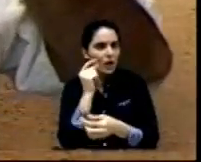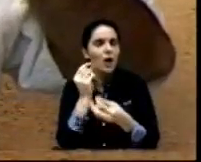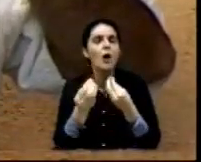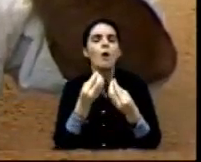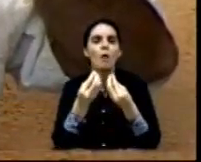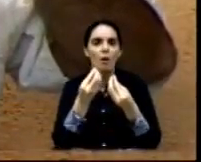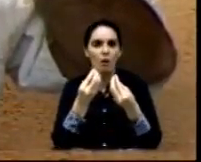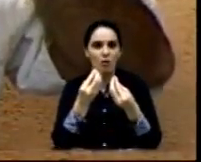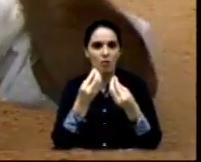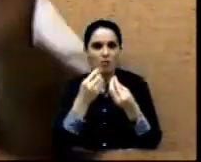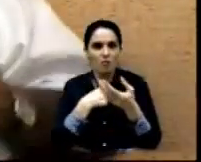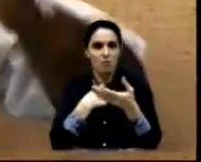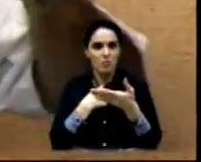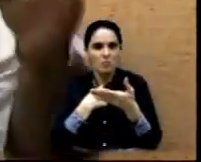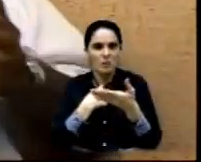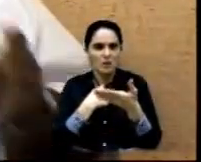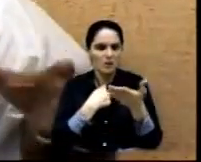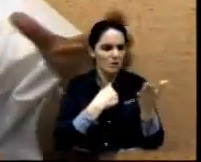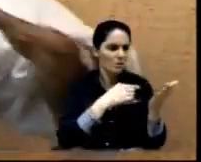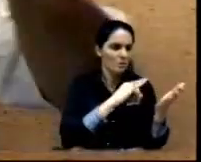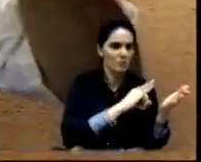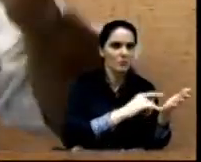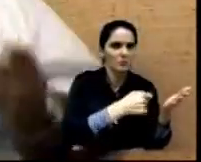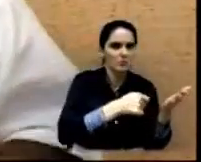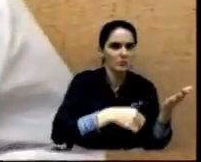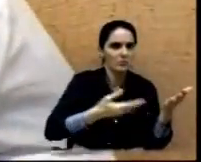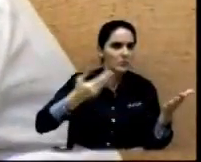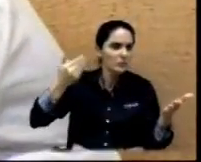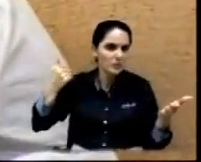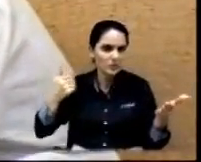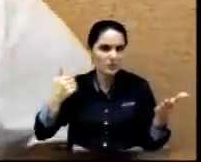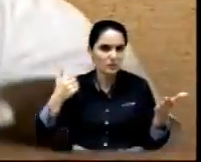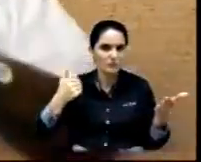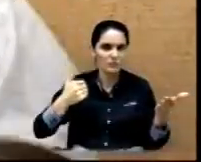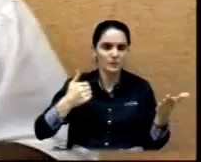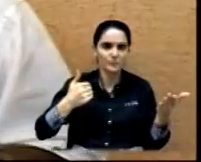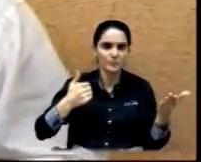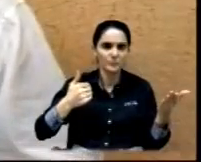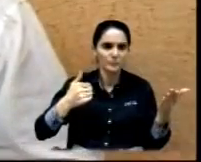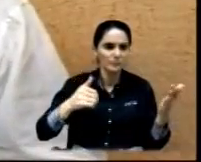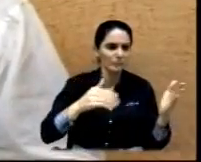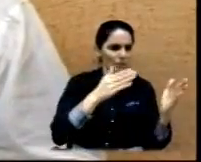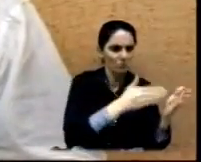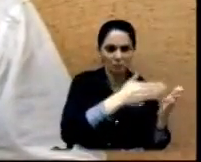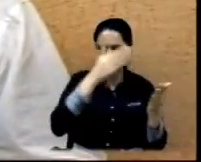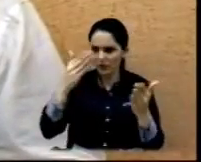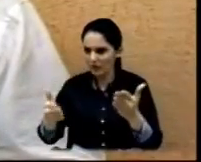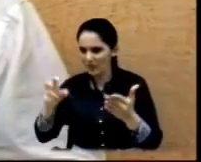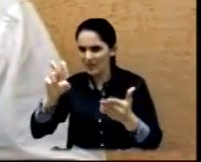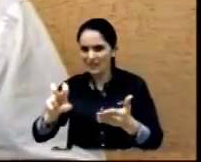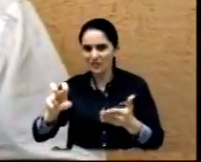de um contrato anterior de 1.950.000, que seja, para 5,5 milhões,